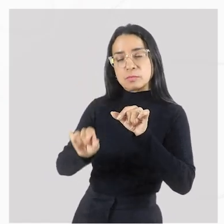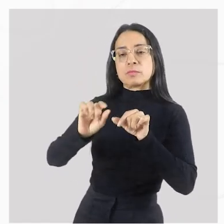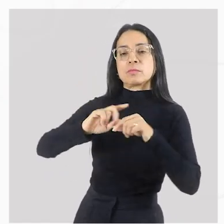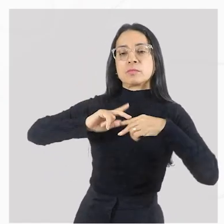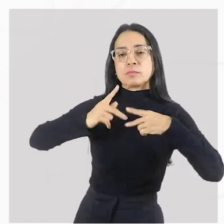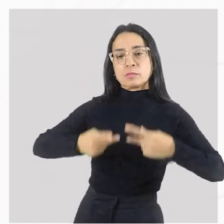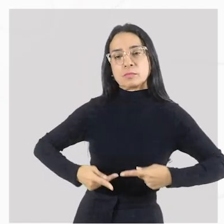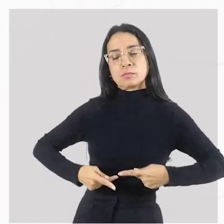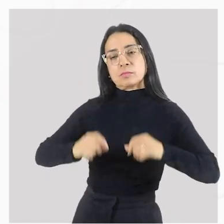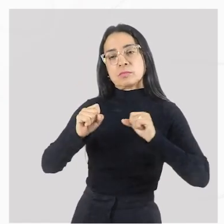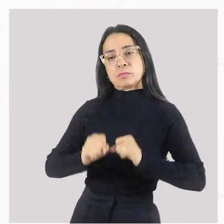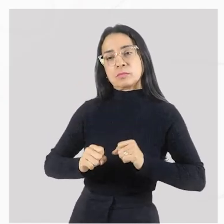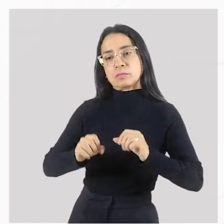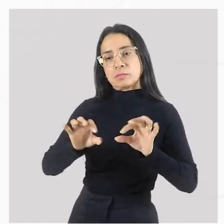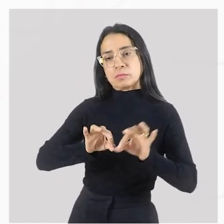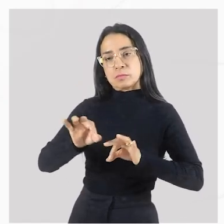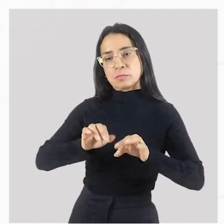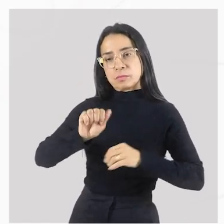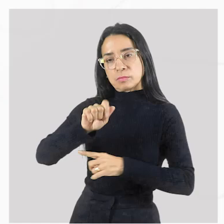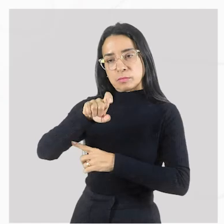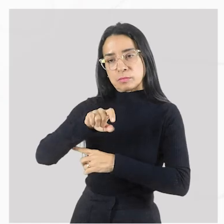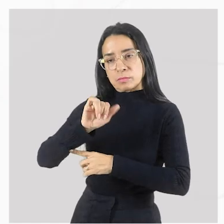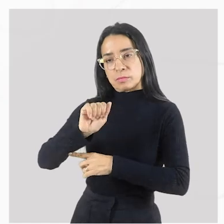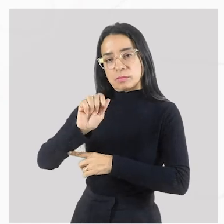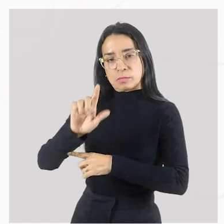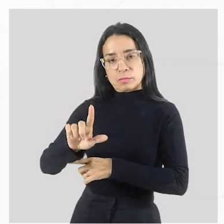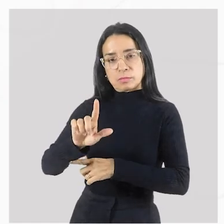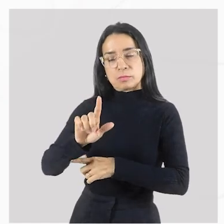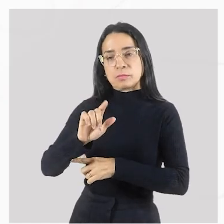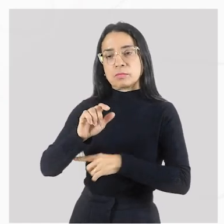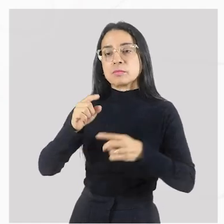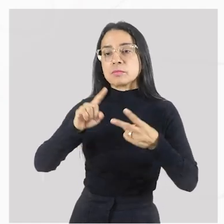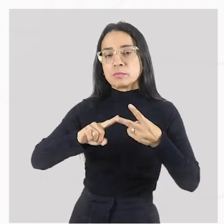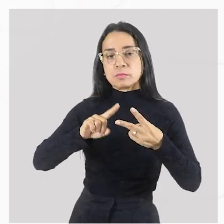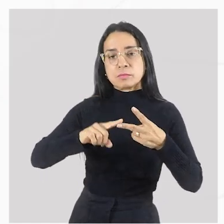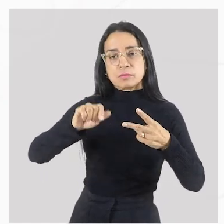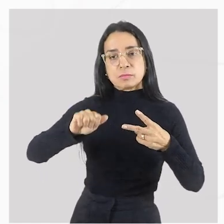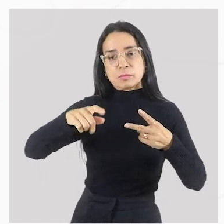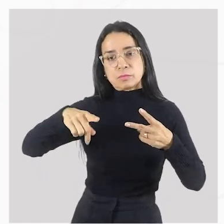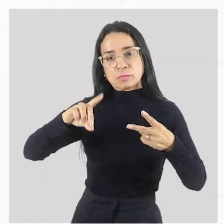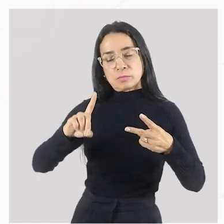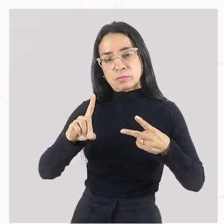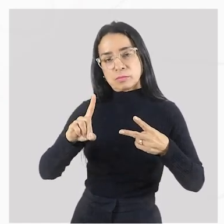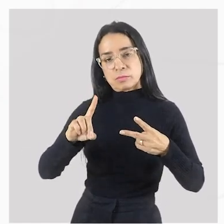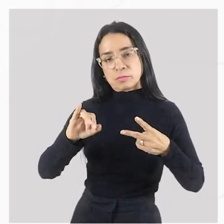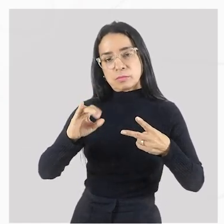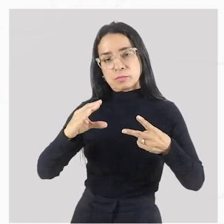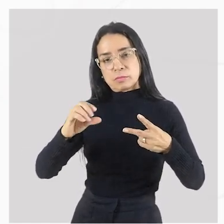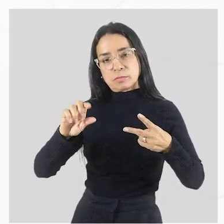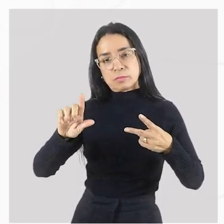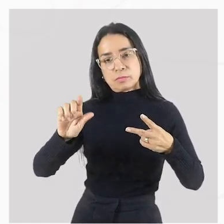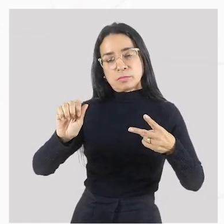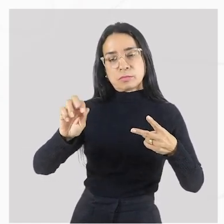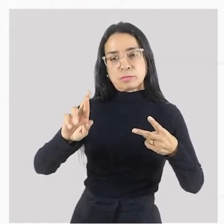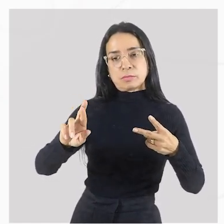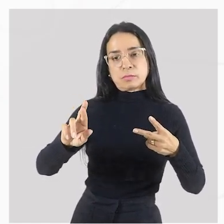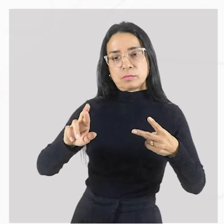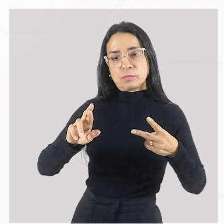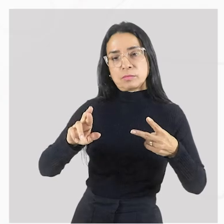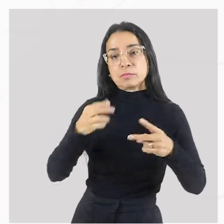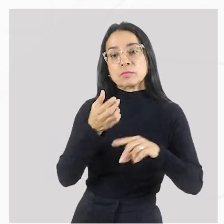apendicular. Entre os ossos citados a seguir, marque o único encontrado no esqueleto